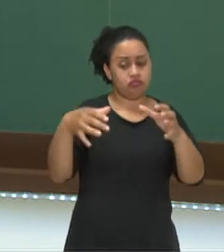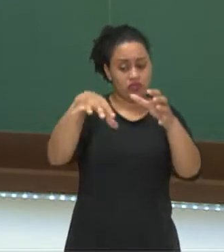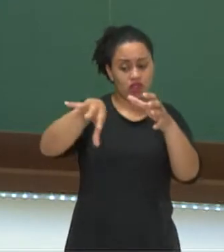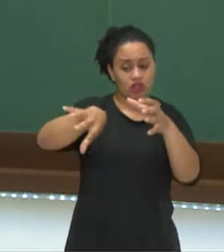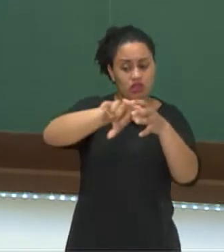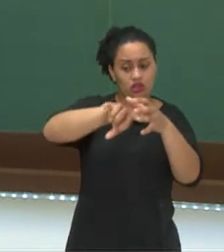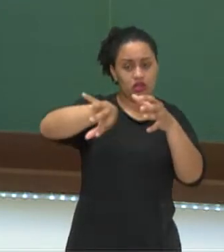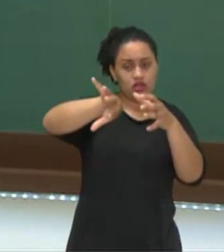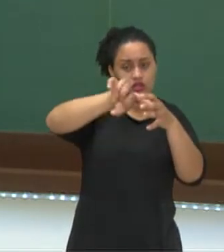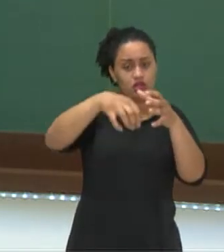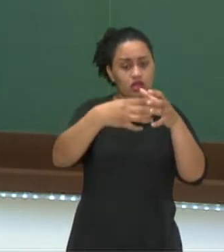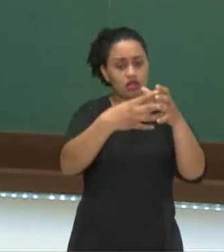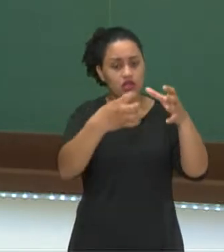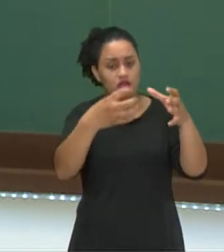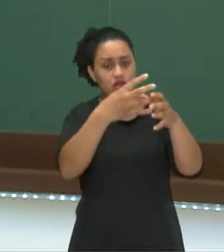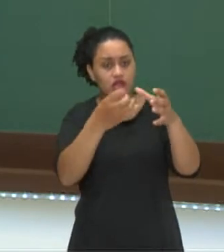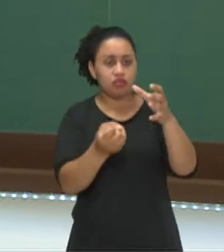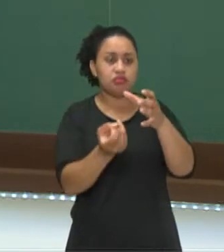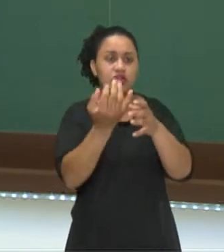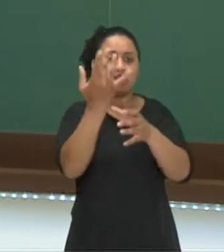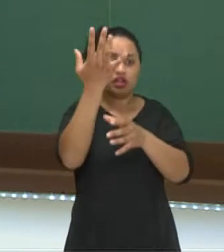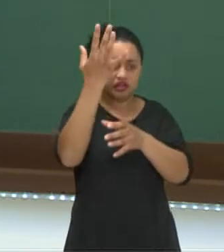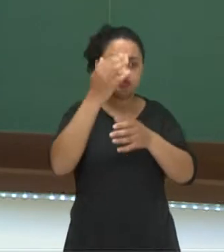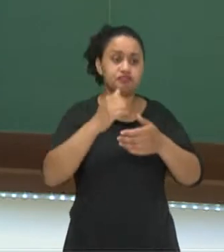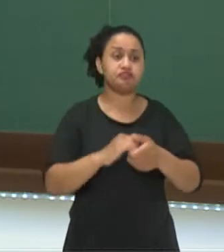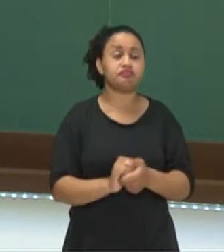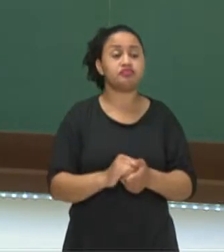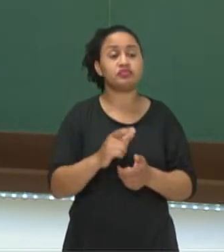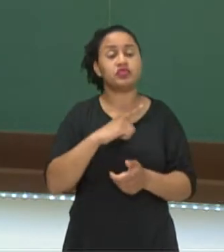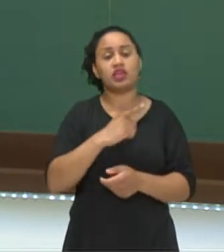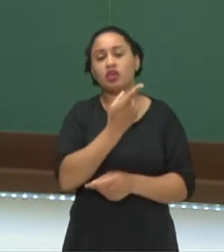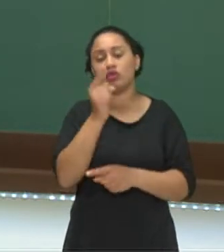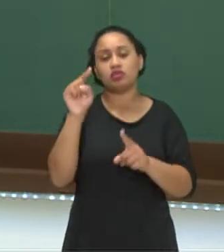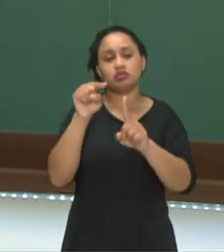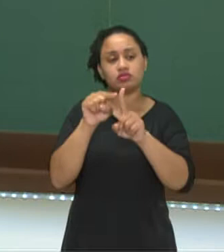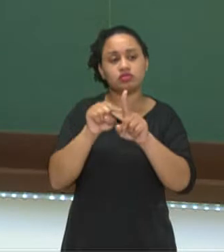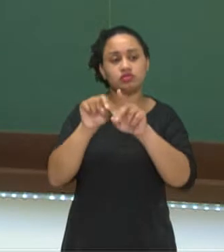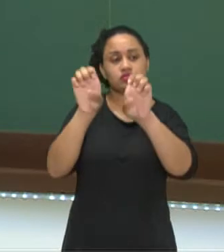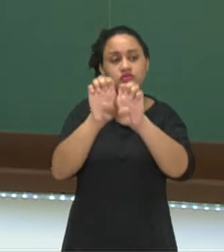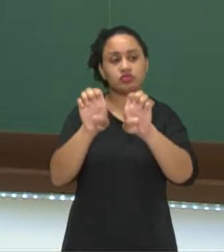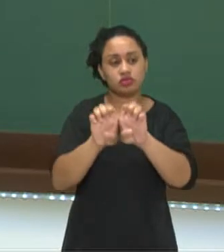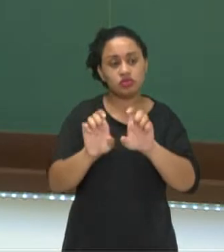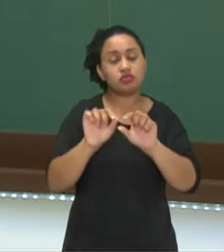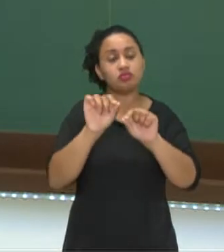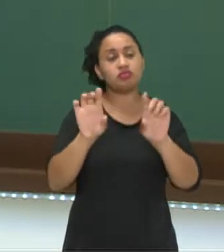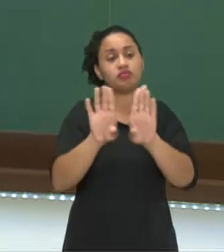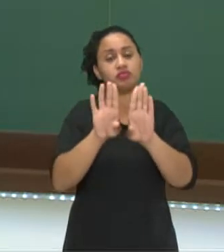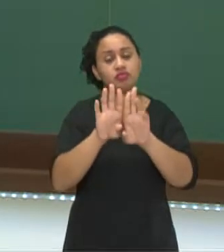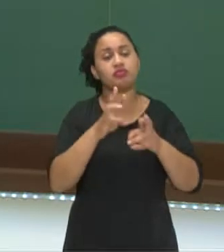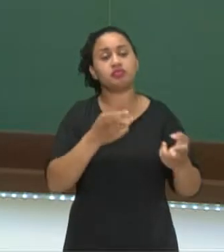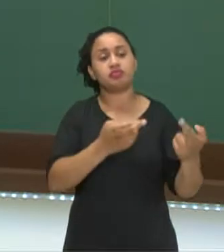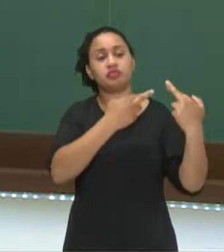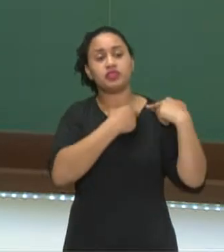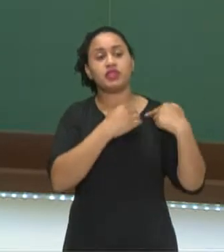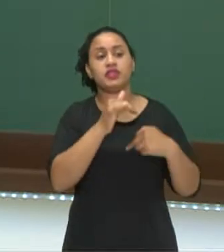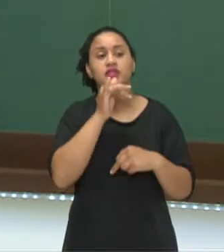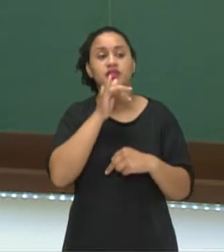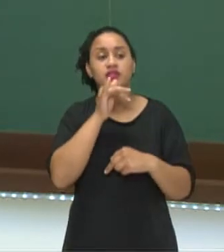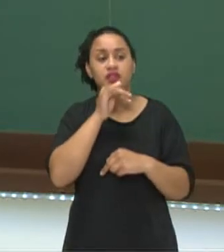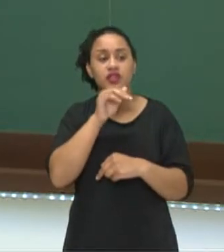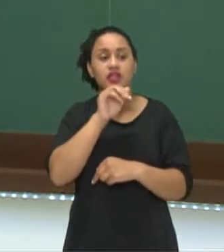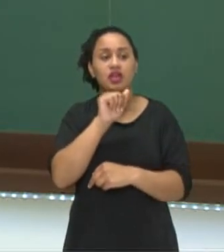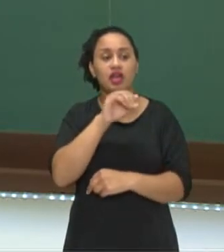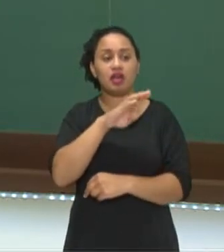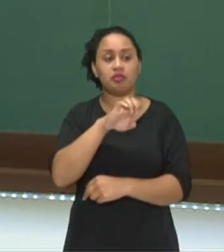tiver solta ali na água, tá? Algumas outras estruturas vão ser responsáveis, então, por exemplo, o